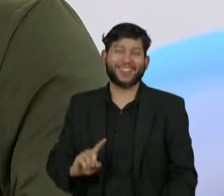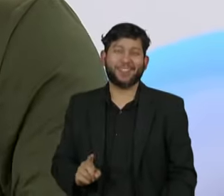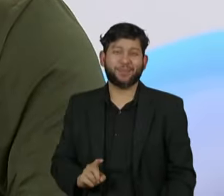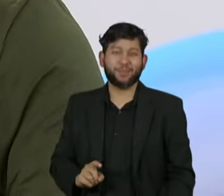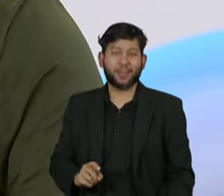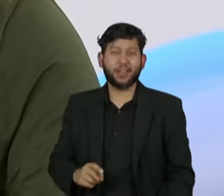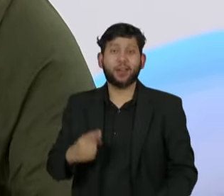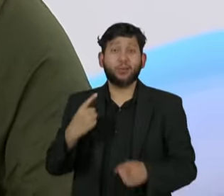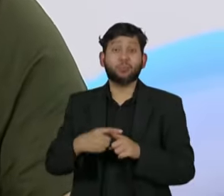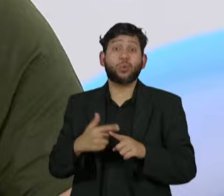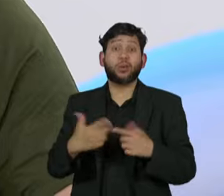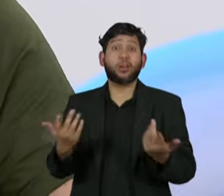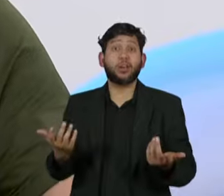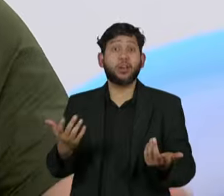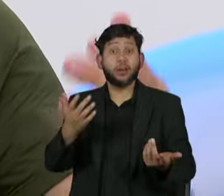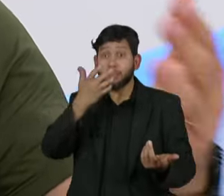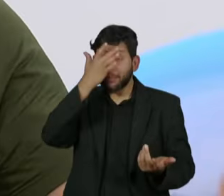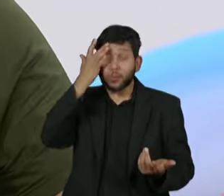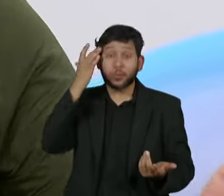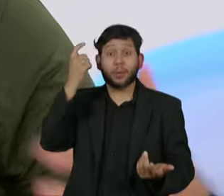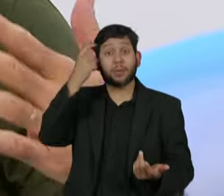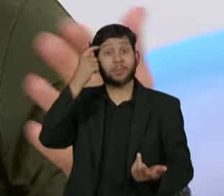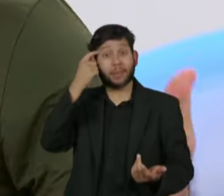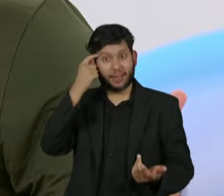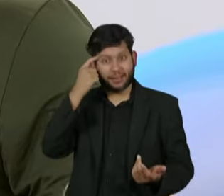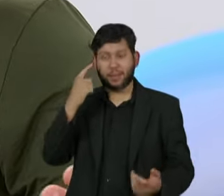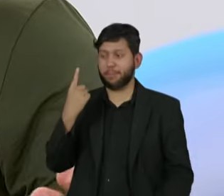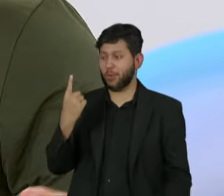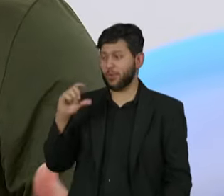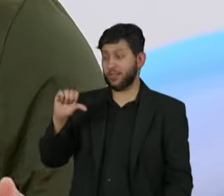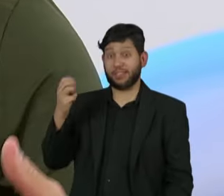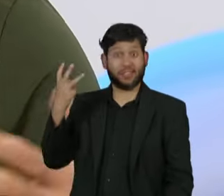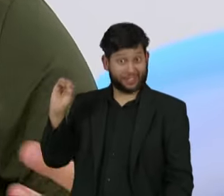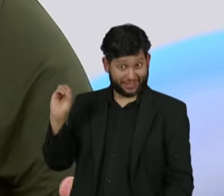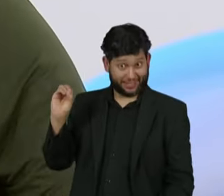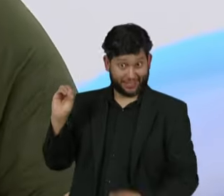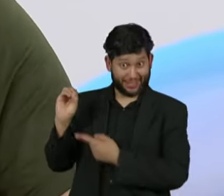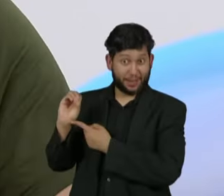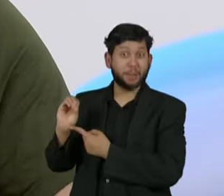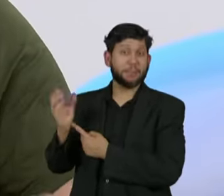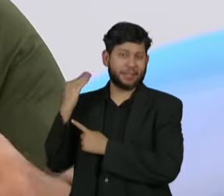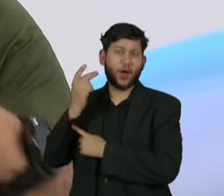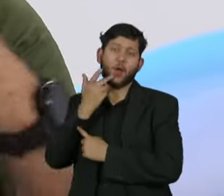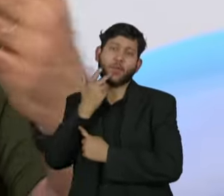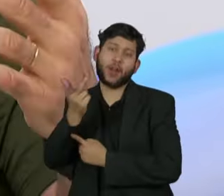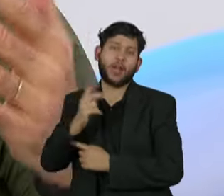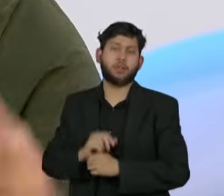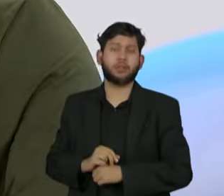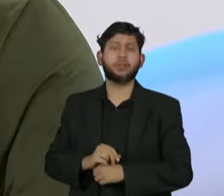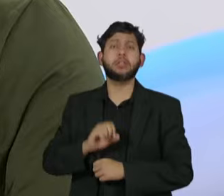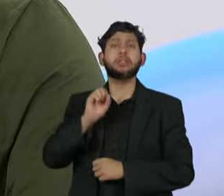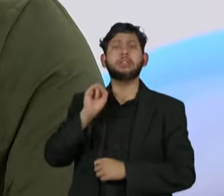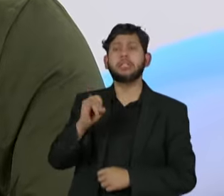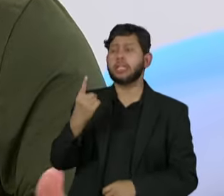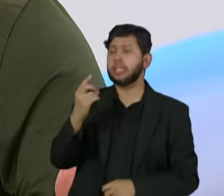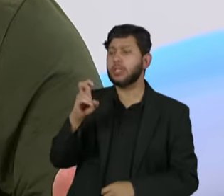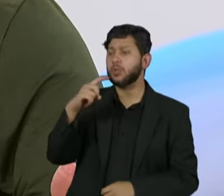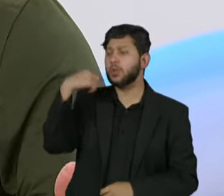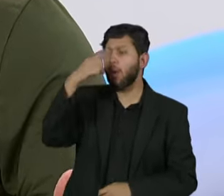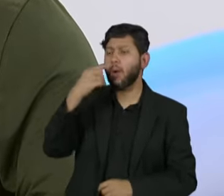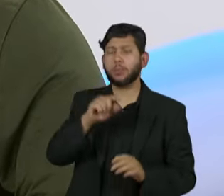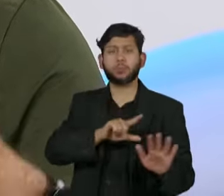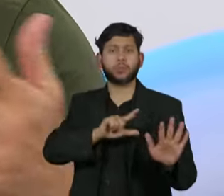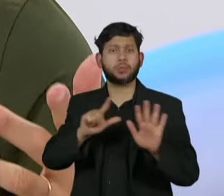assim né a gente não trabalhava quase hoje porque isso é quem em 1930 e pouco vai dizer olha se a gente trabalhar 15 horas por semana